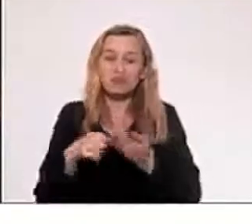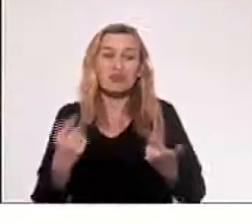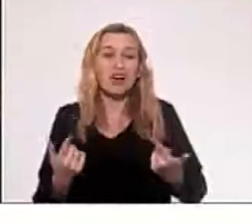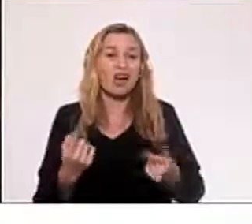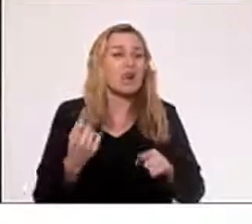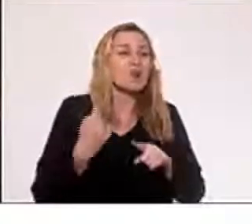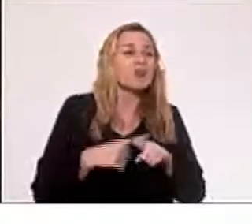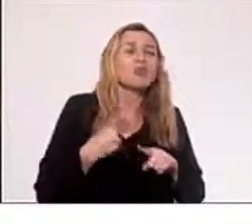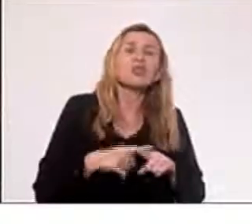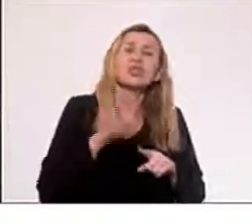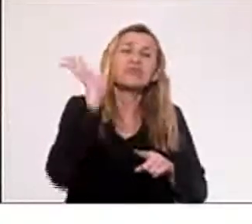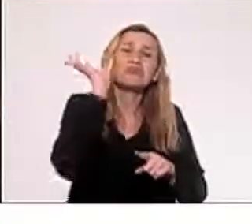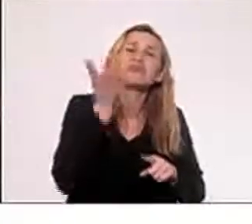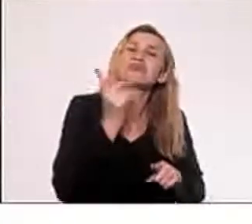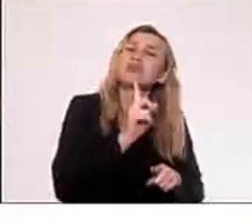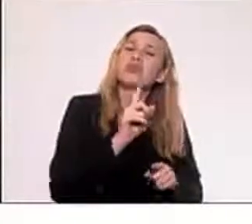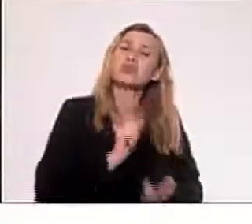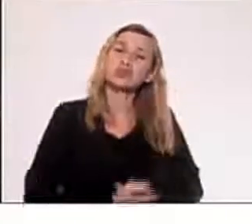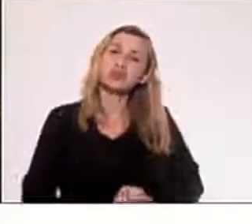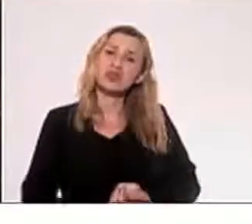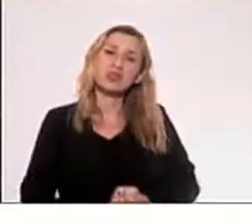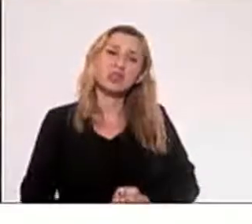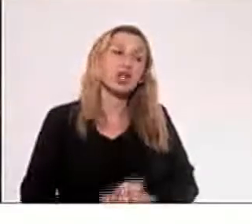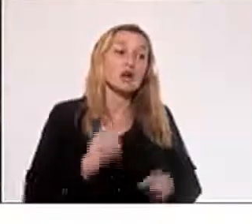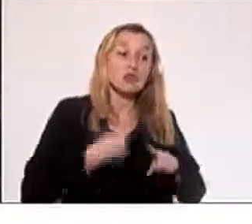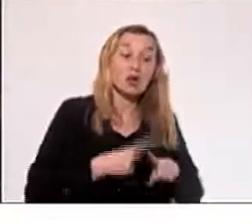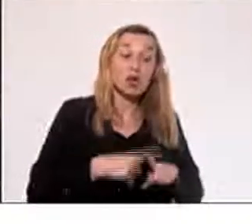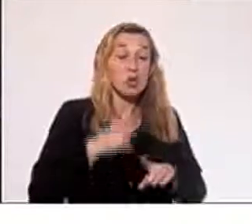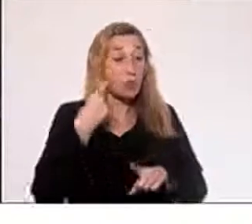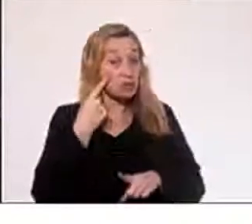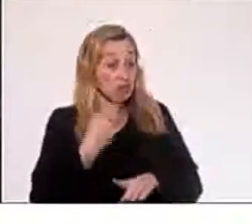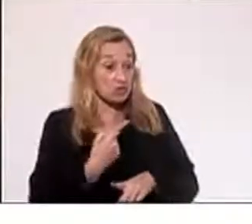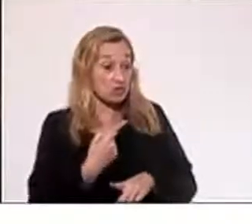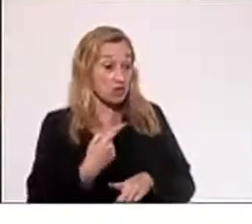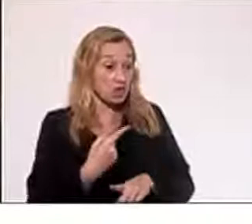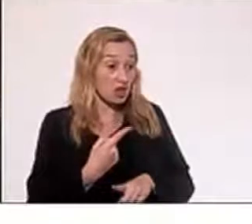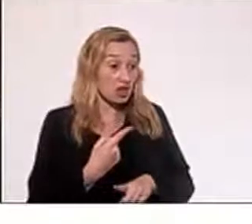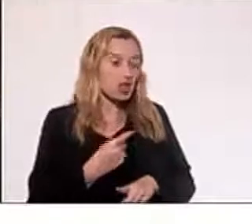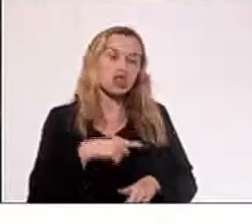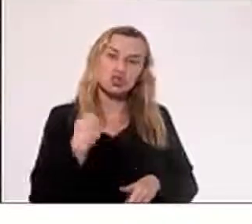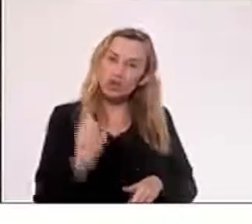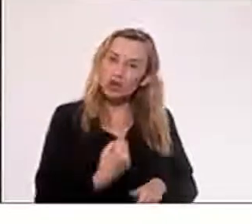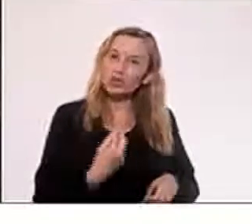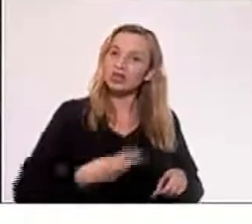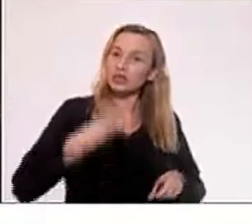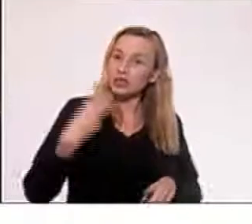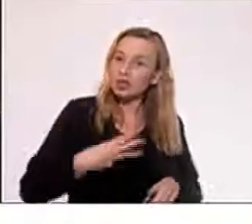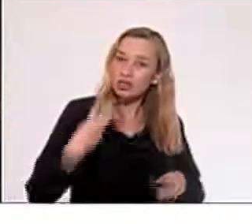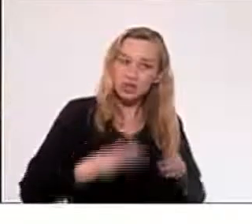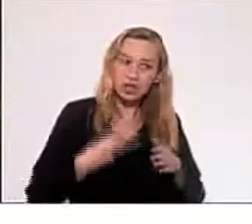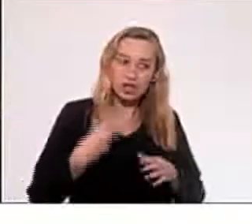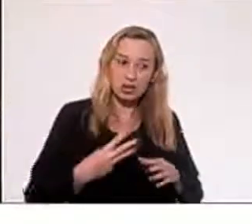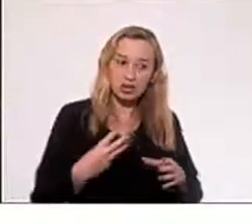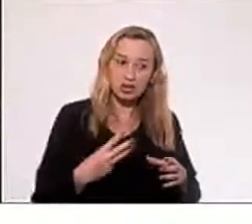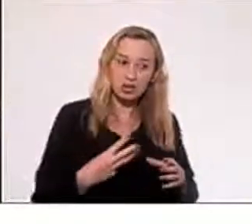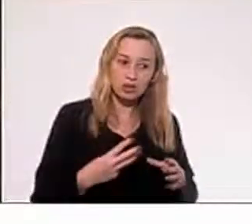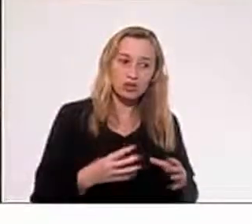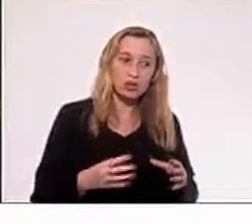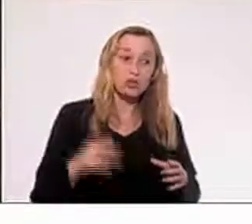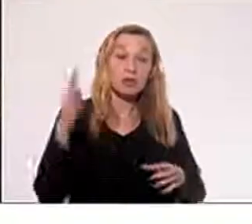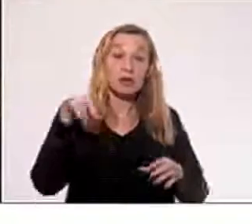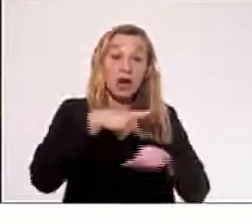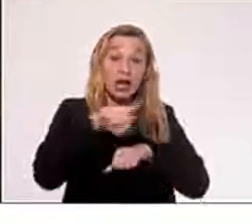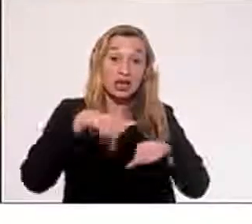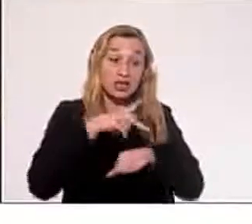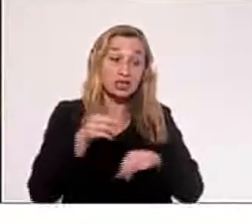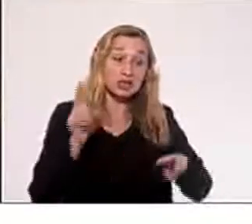que não está sendo resolvida? Porque quando a gente vê, somos a terceira população carcerária do mundo. A